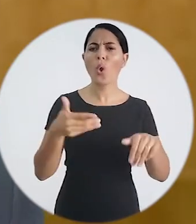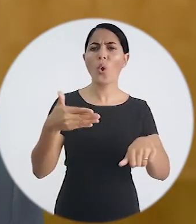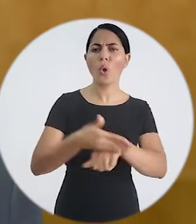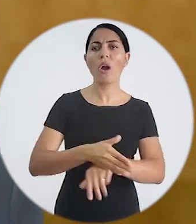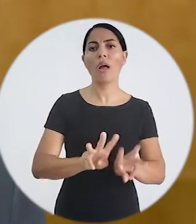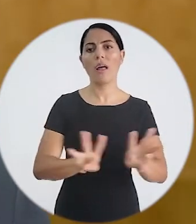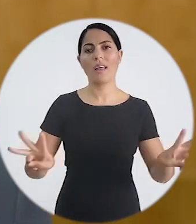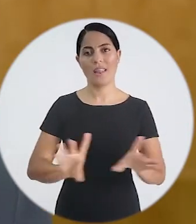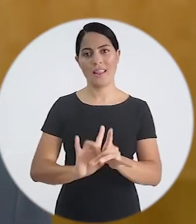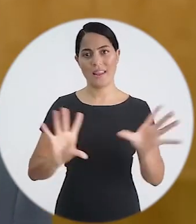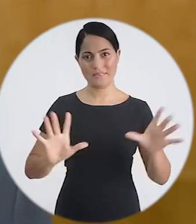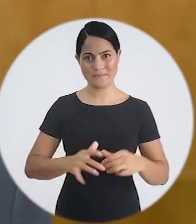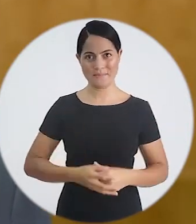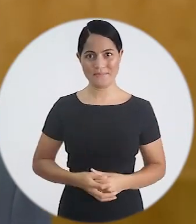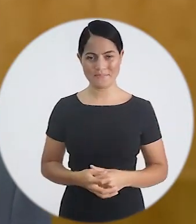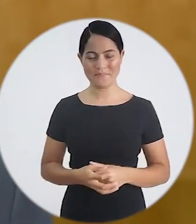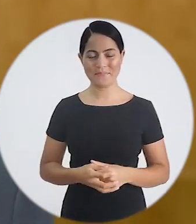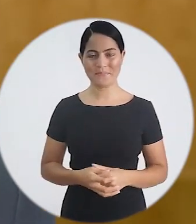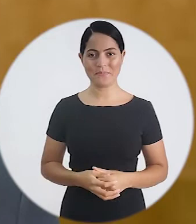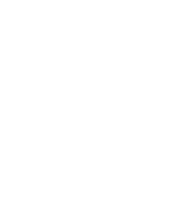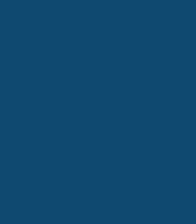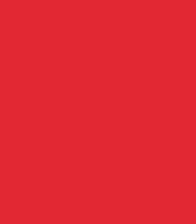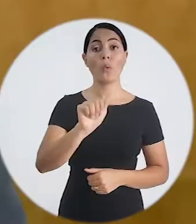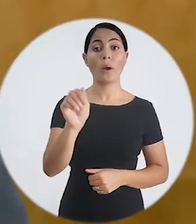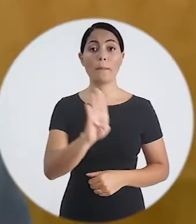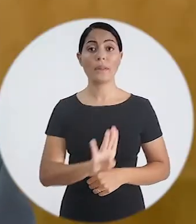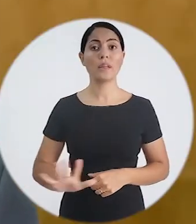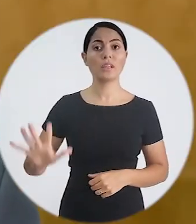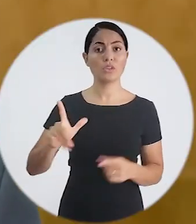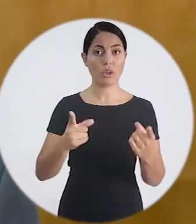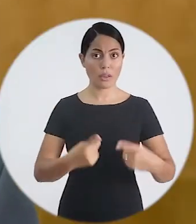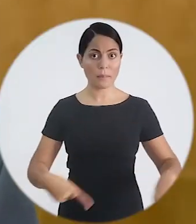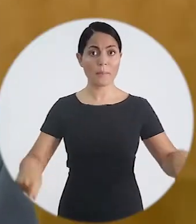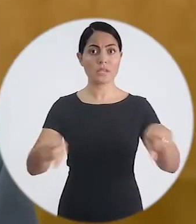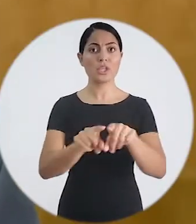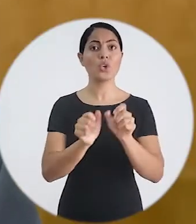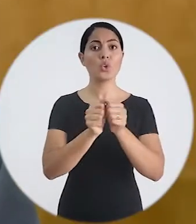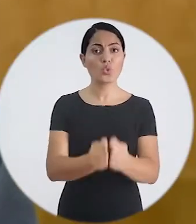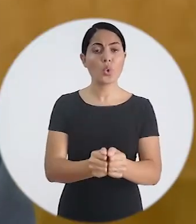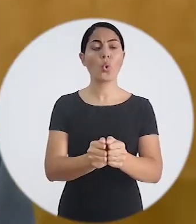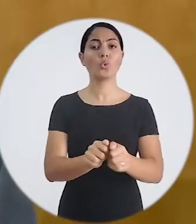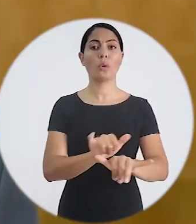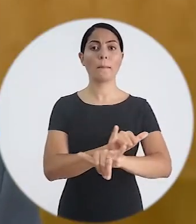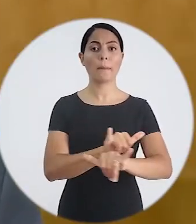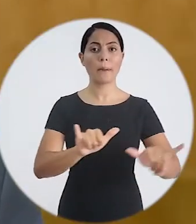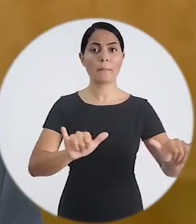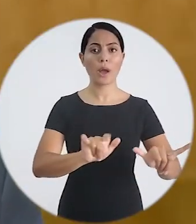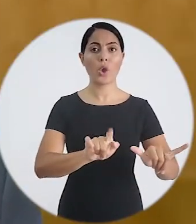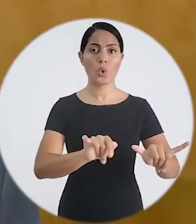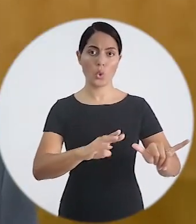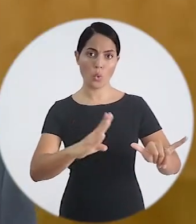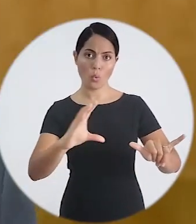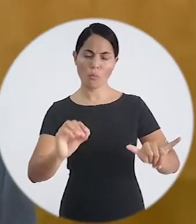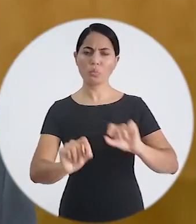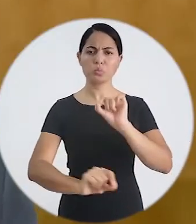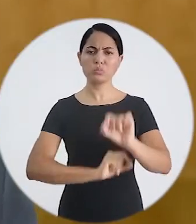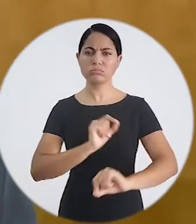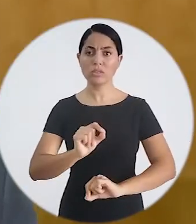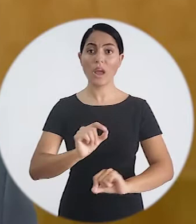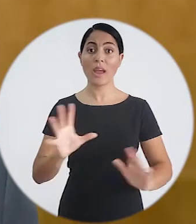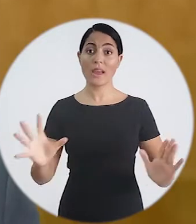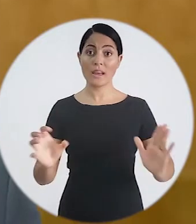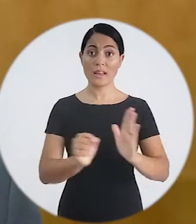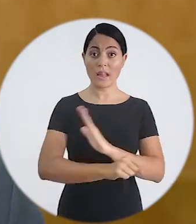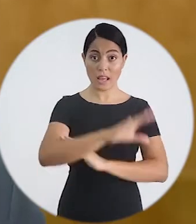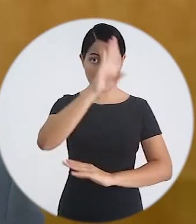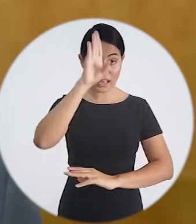você confere lá no nosso site. A OAB Nacional realizou parceria com a Editora Globo para oferecer